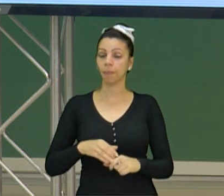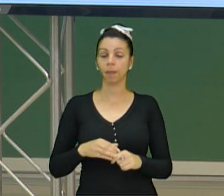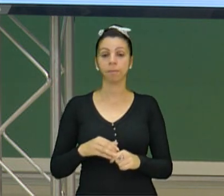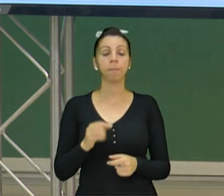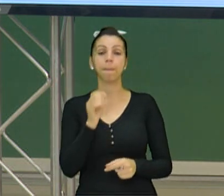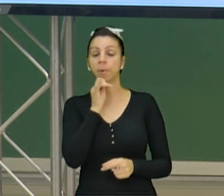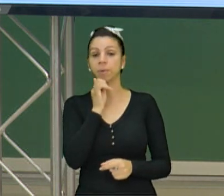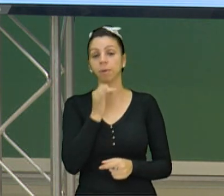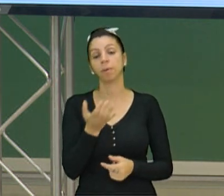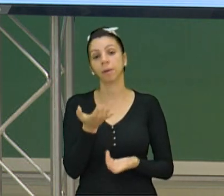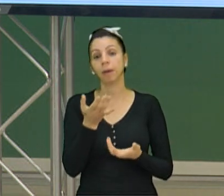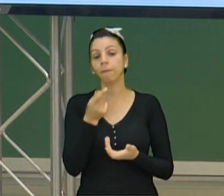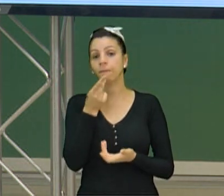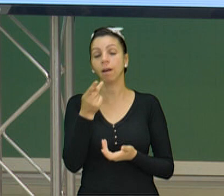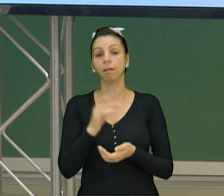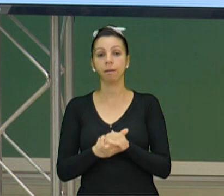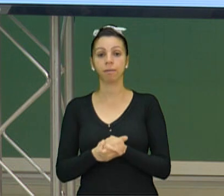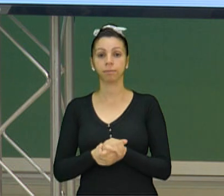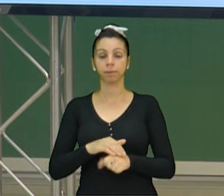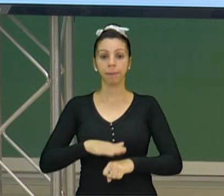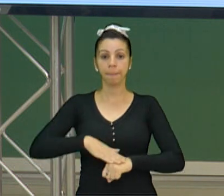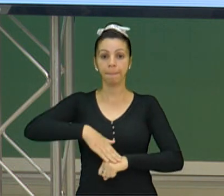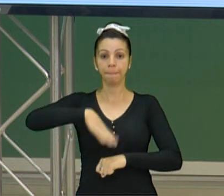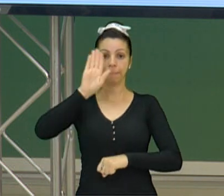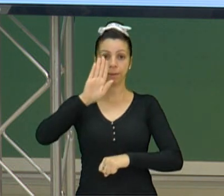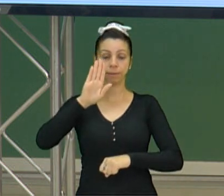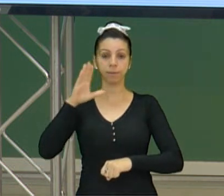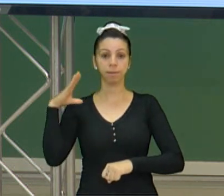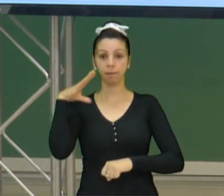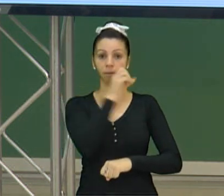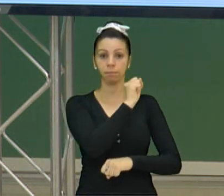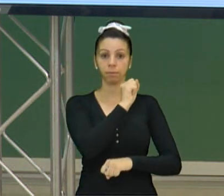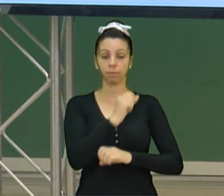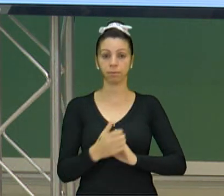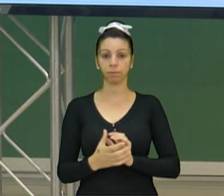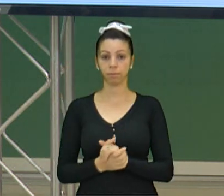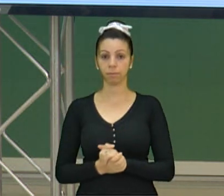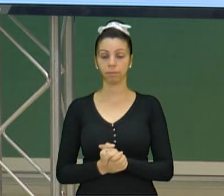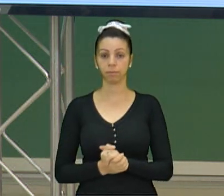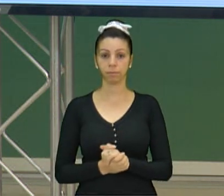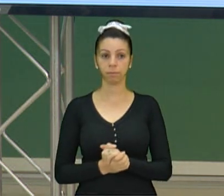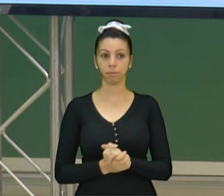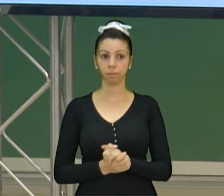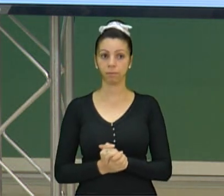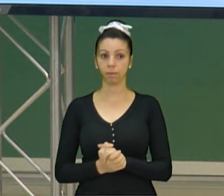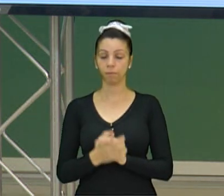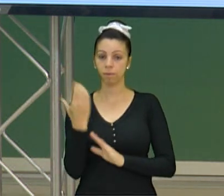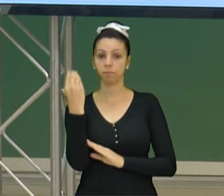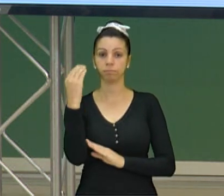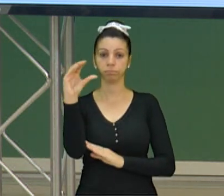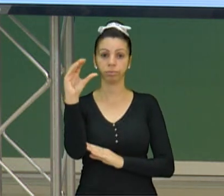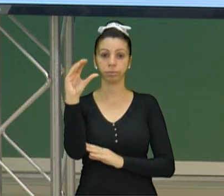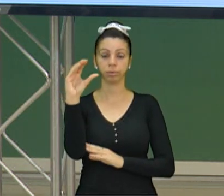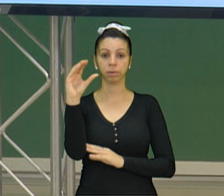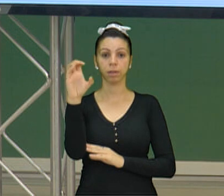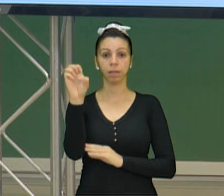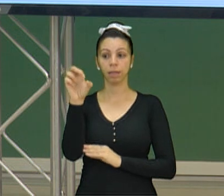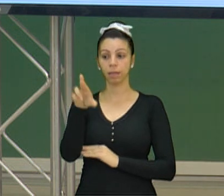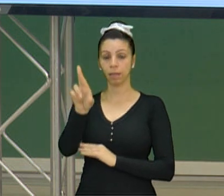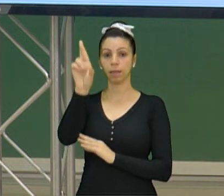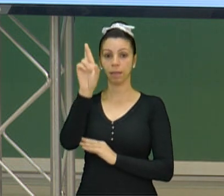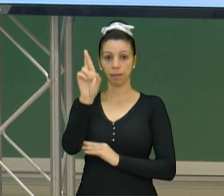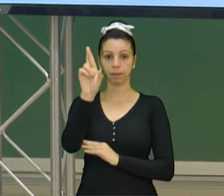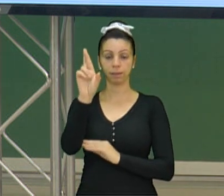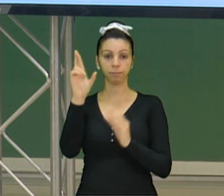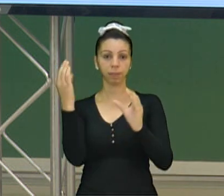rápido, você acrescenta ER, than. O than, que significa que. Então, essa foi